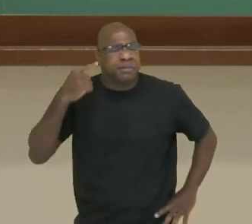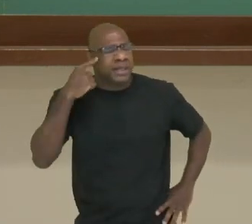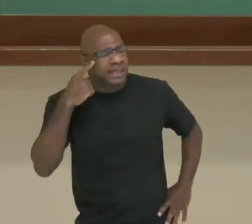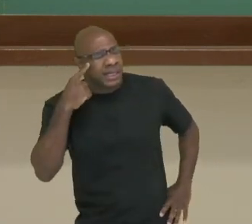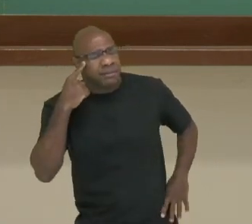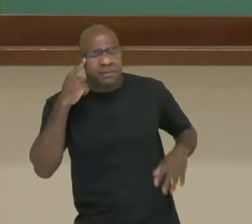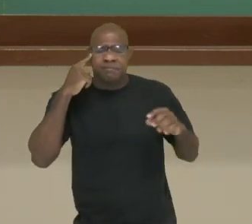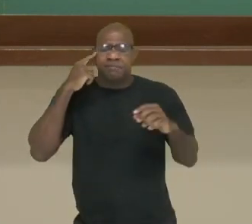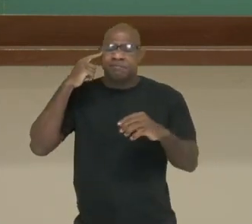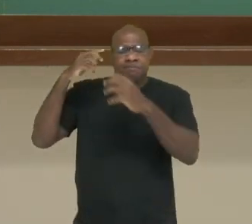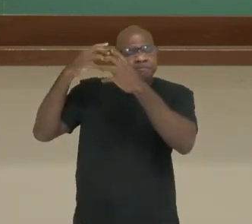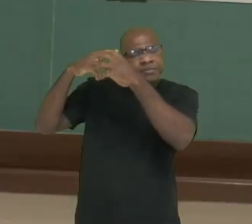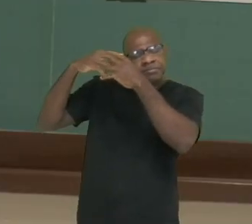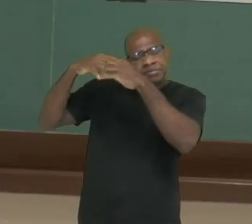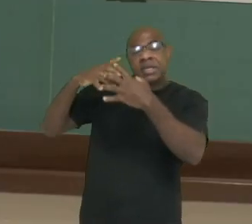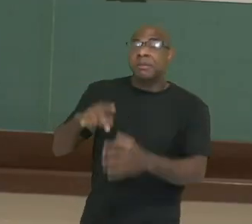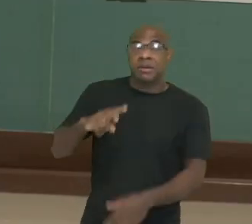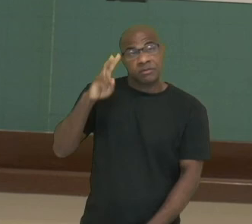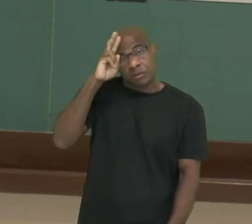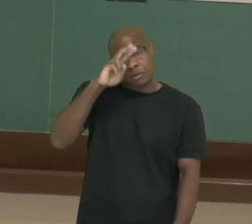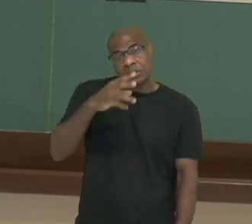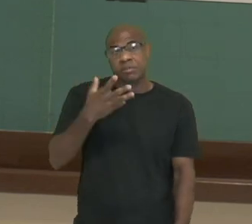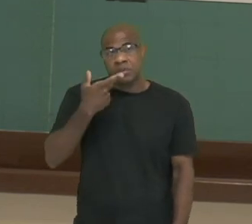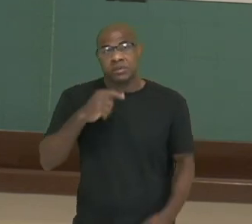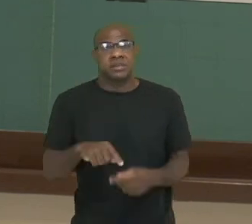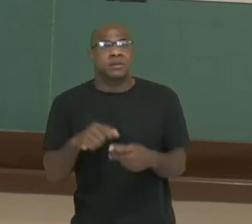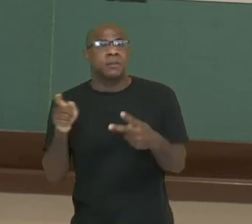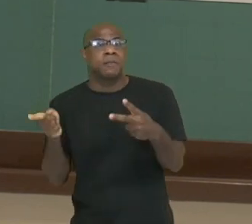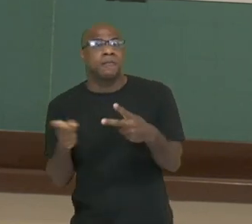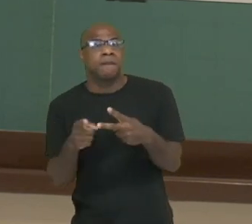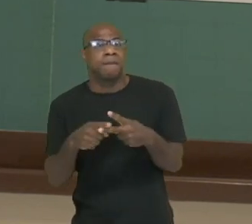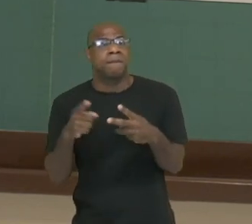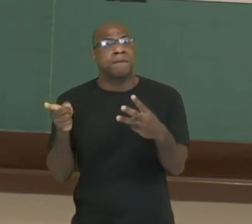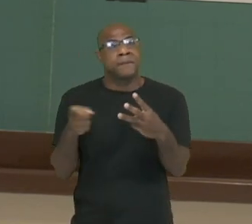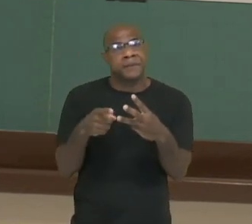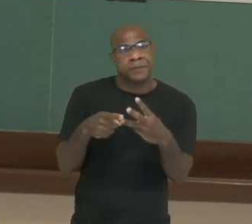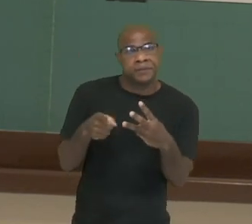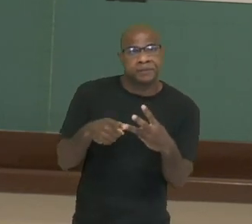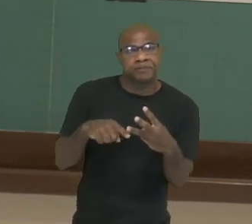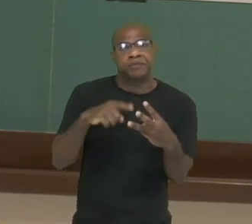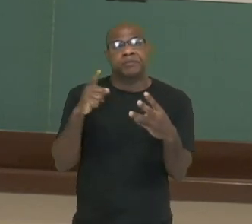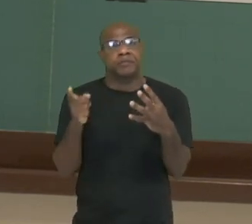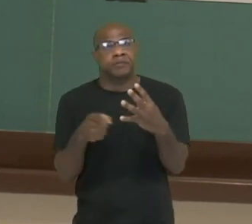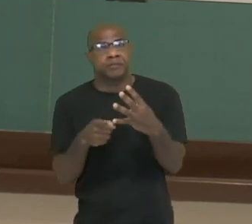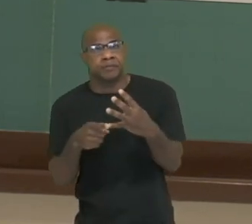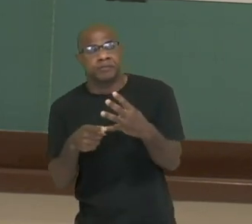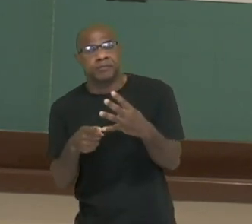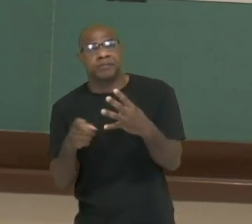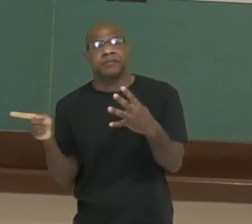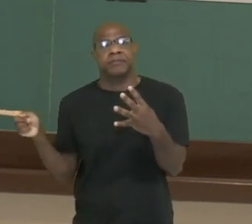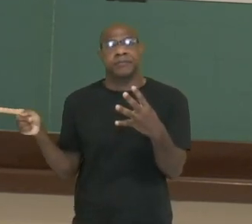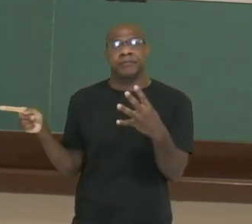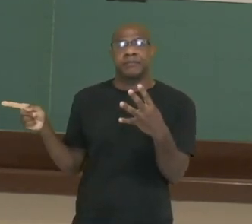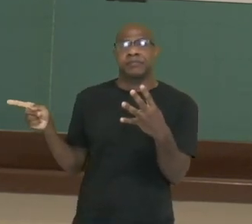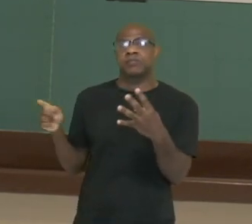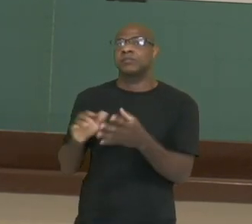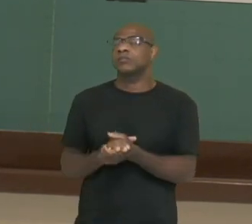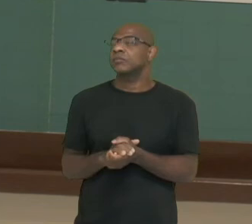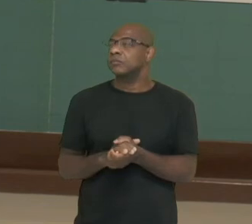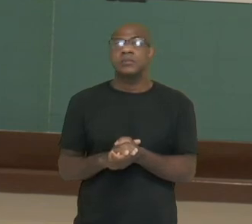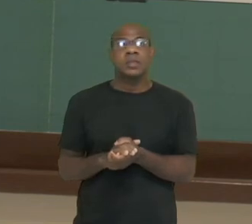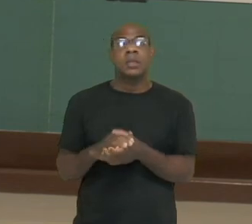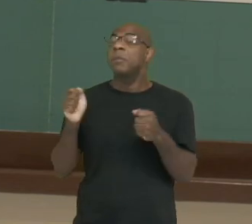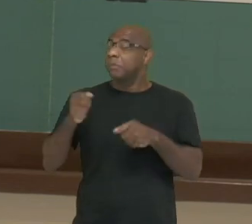É uma história muito linda, assim. A Vida de Galileu, né, Santa Joana dos Matadores, Aquele que diz sim e Aquele que diz